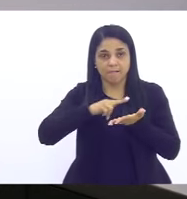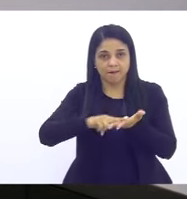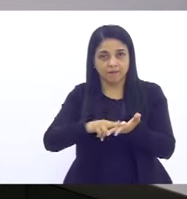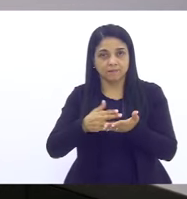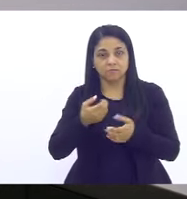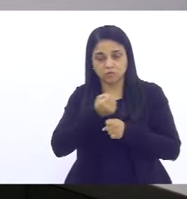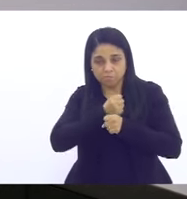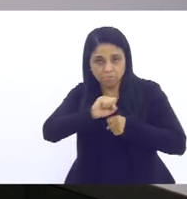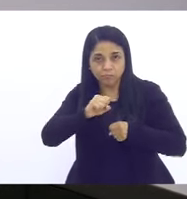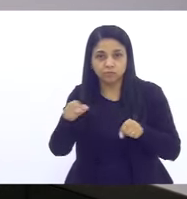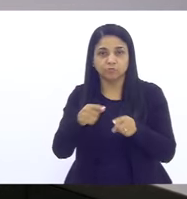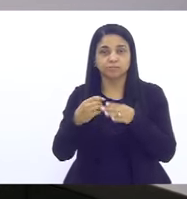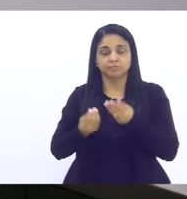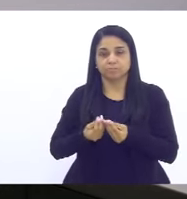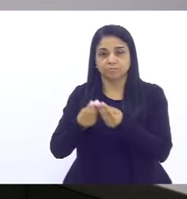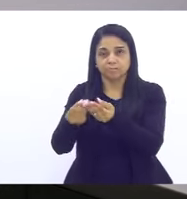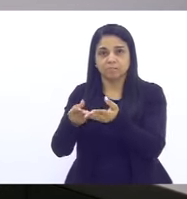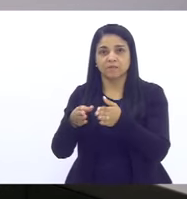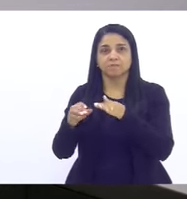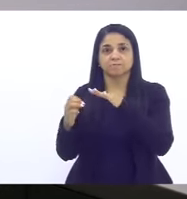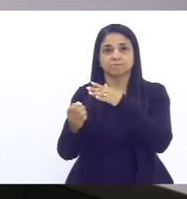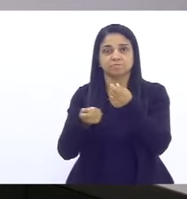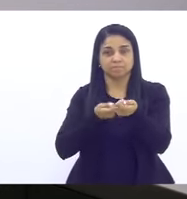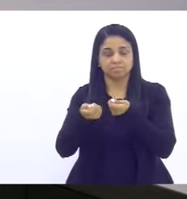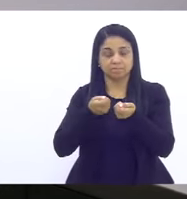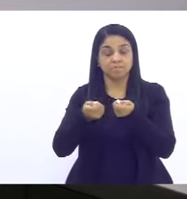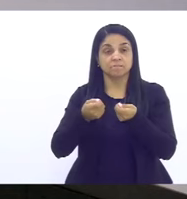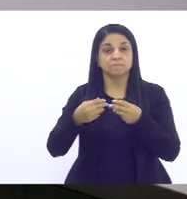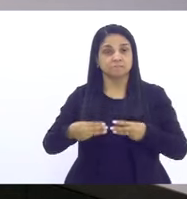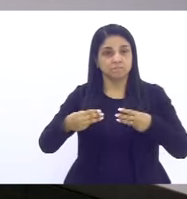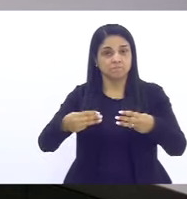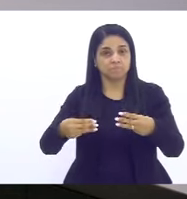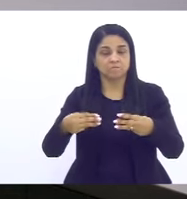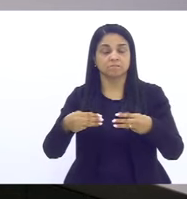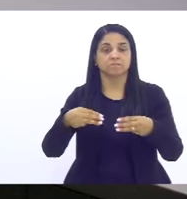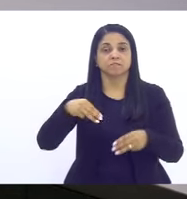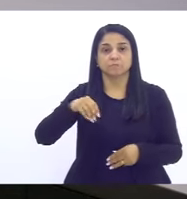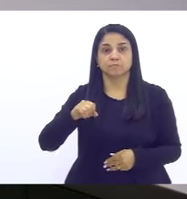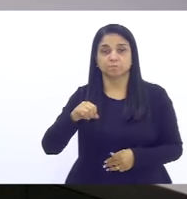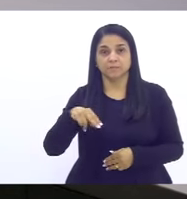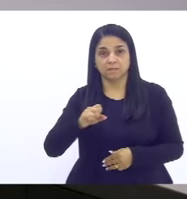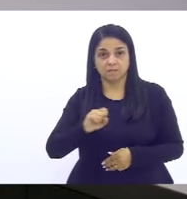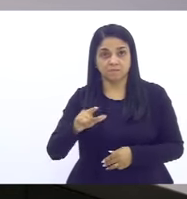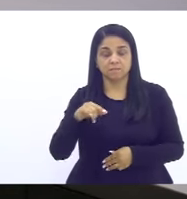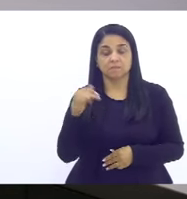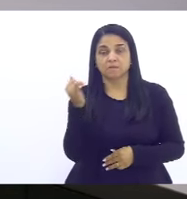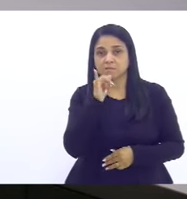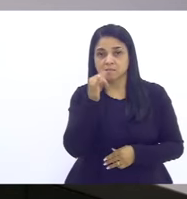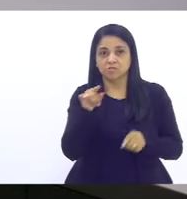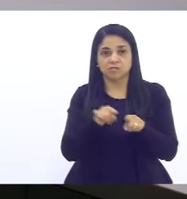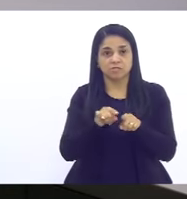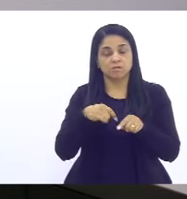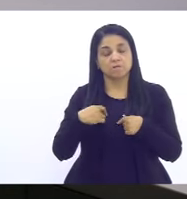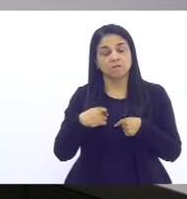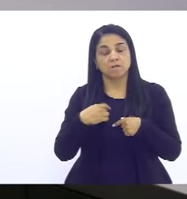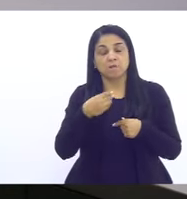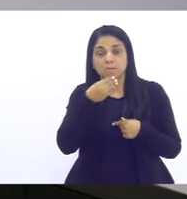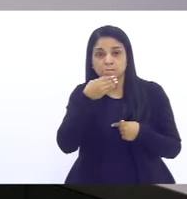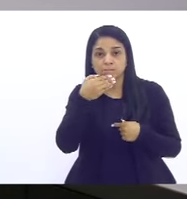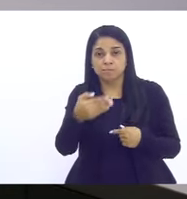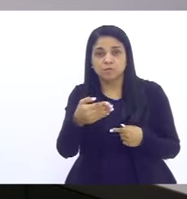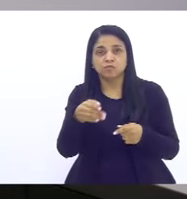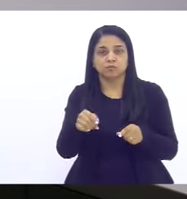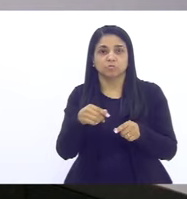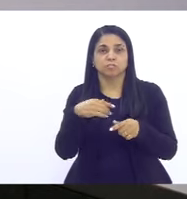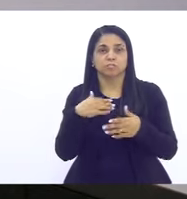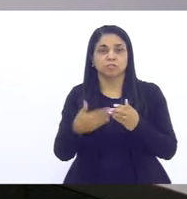agência reguladora, ao ministro de Minas e Energia, onde a gente pede a caducidade dessa empresa no estado do Rio de Janeiro. A gente não